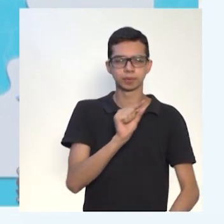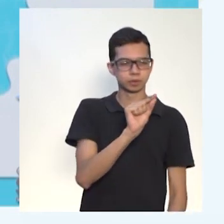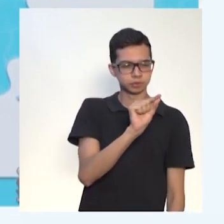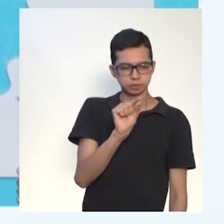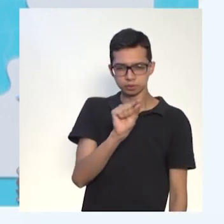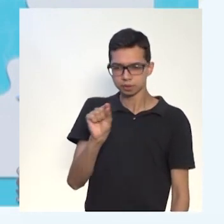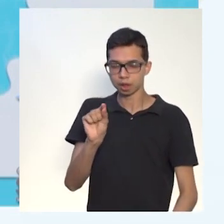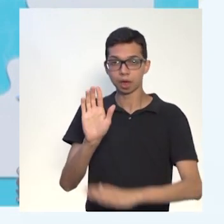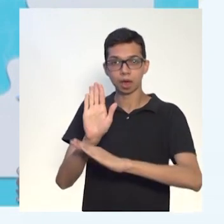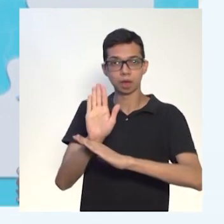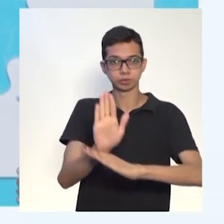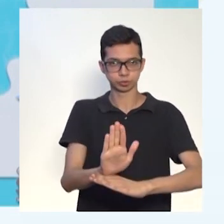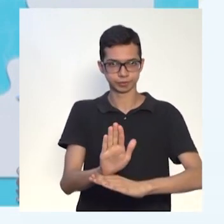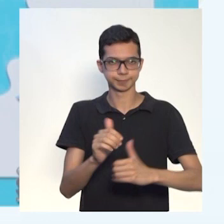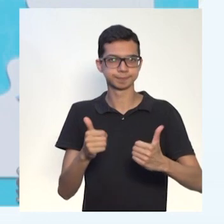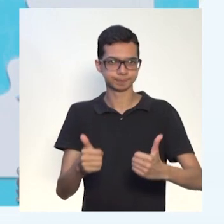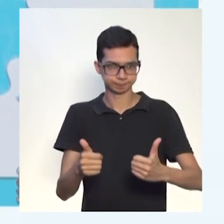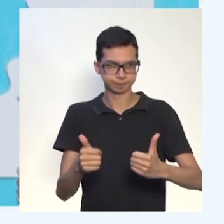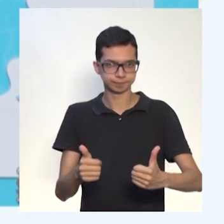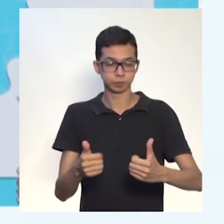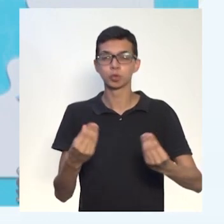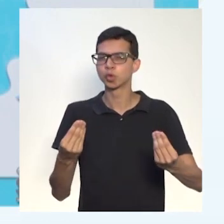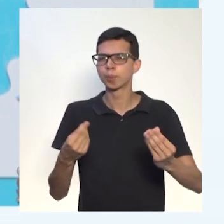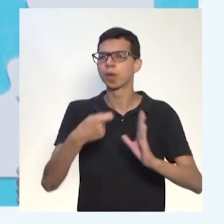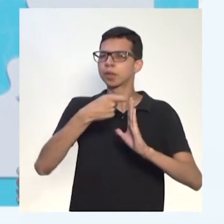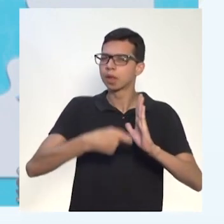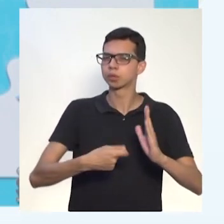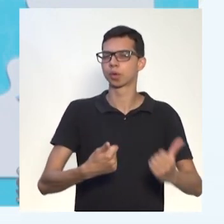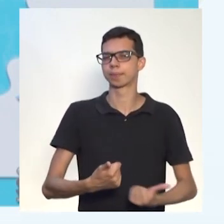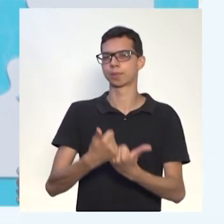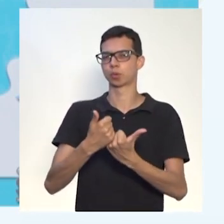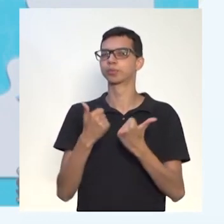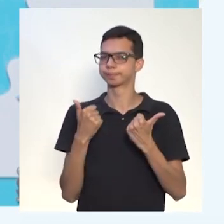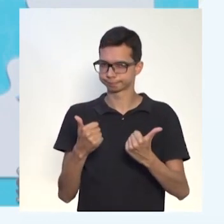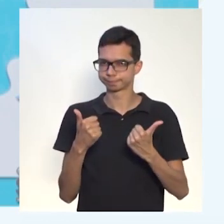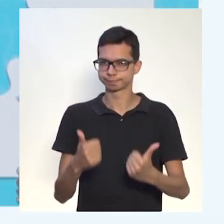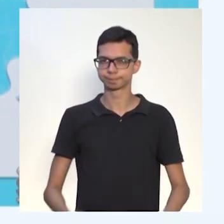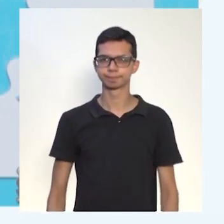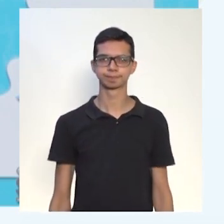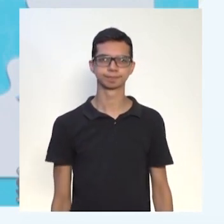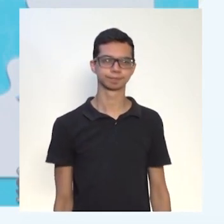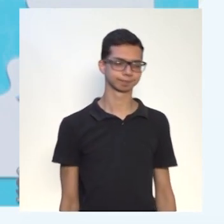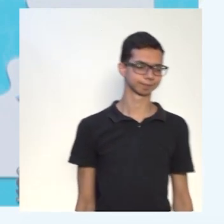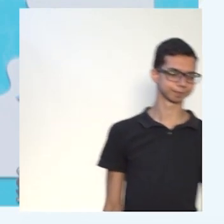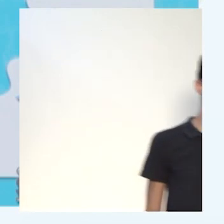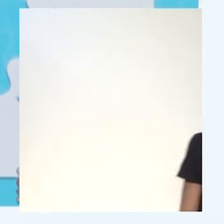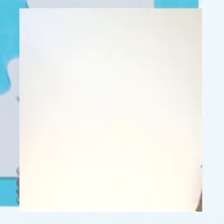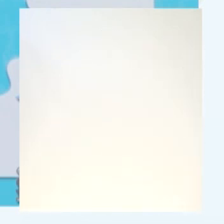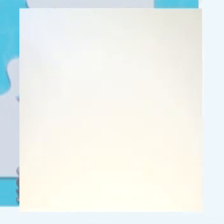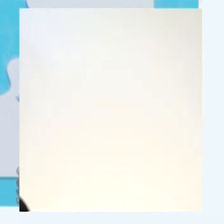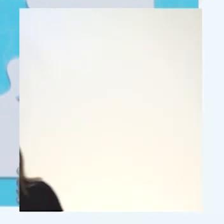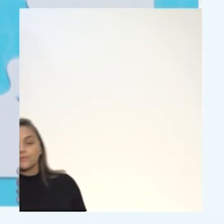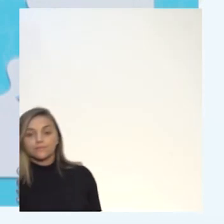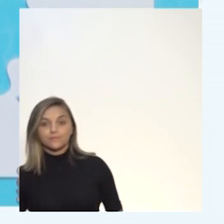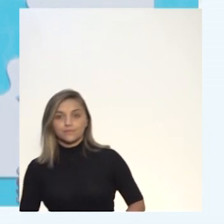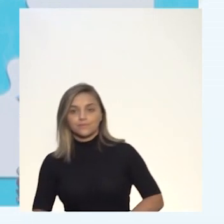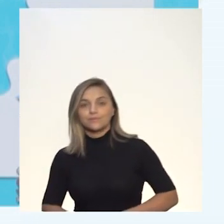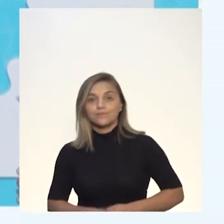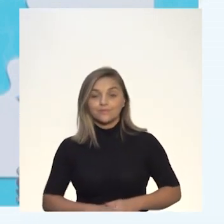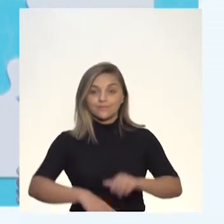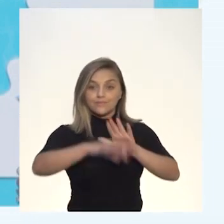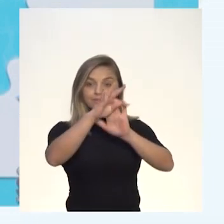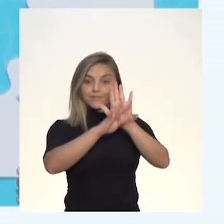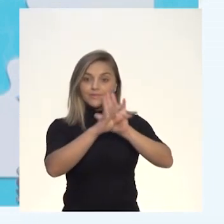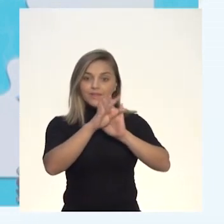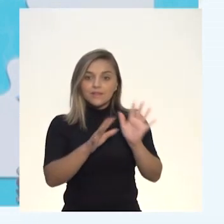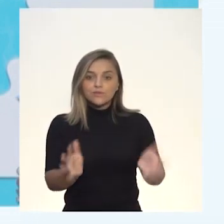lendo? Como é que chama? Textos motivadores. Então, se eles chamam textos motivadores, eles estão ali para te motivar